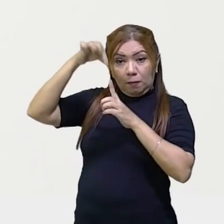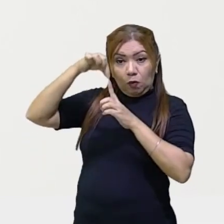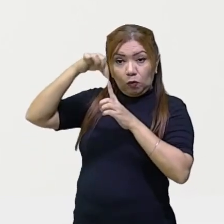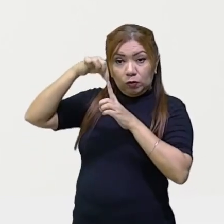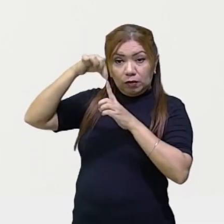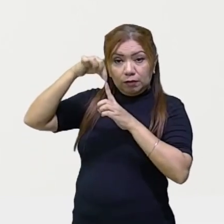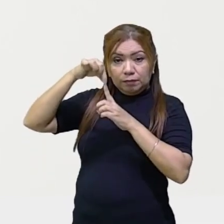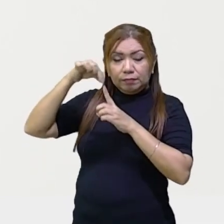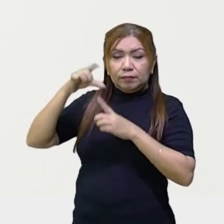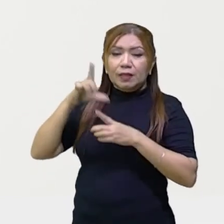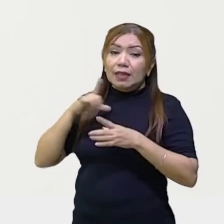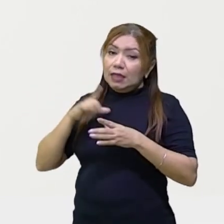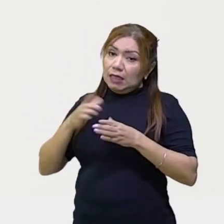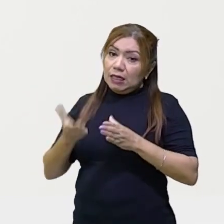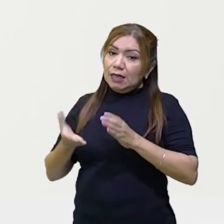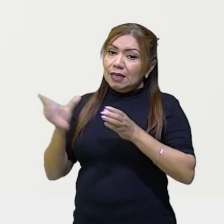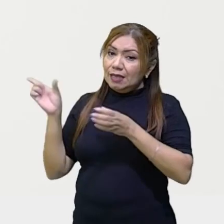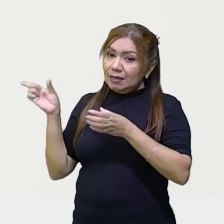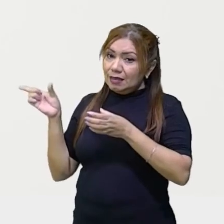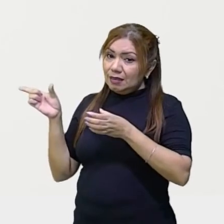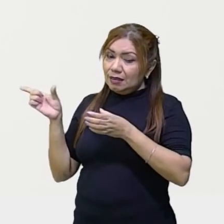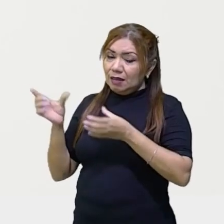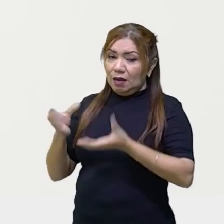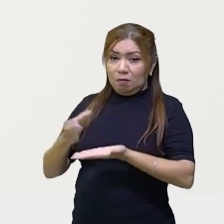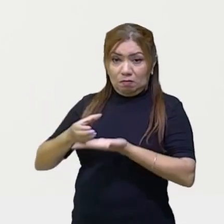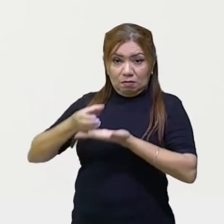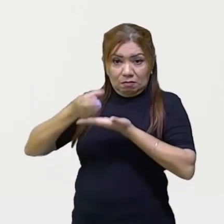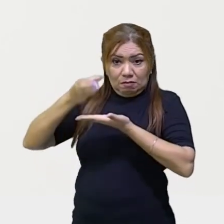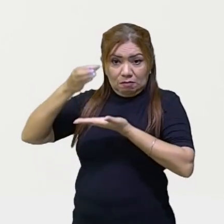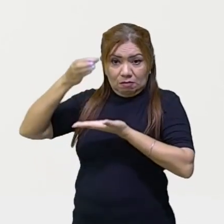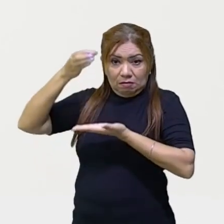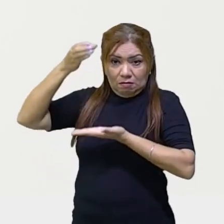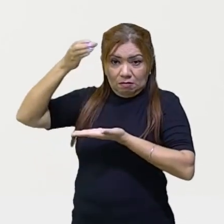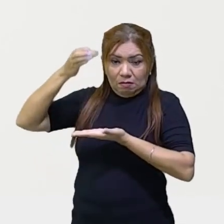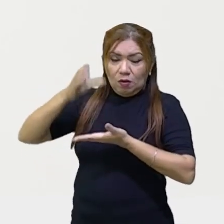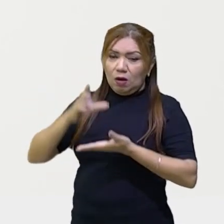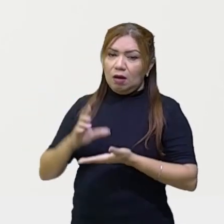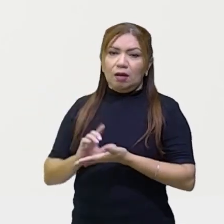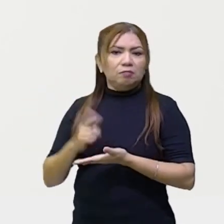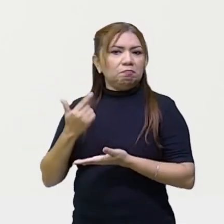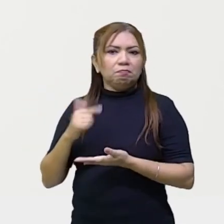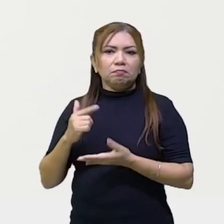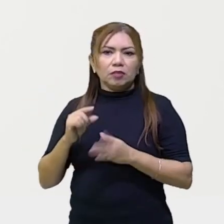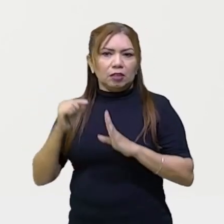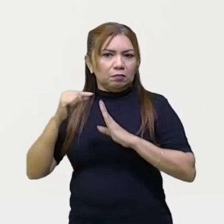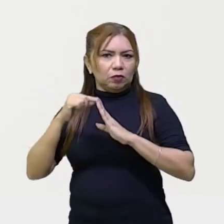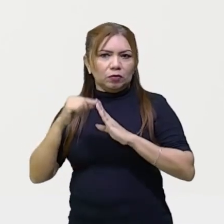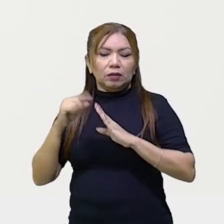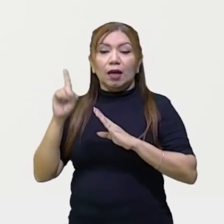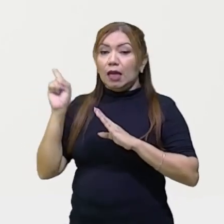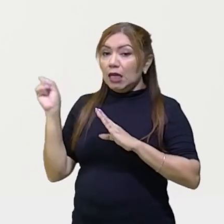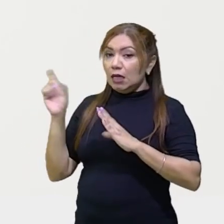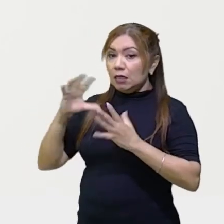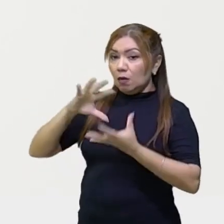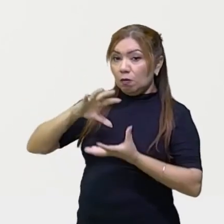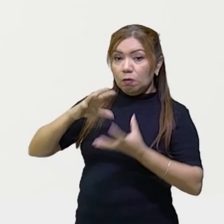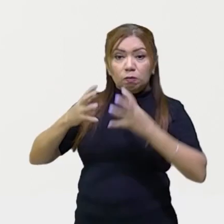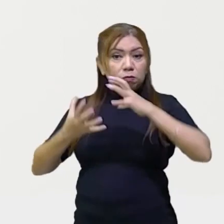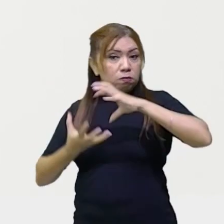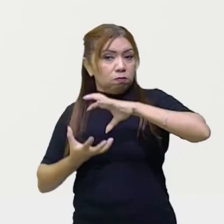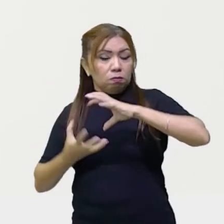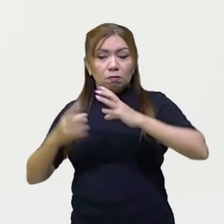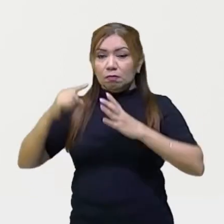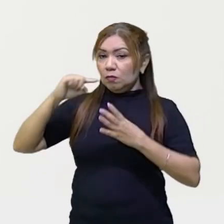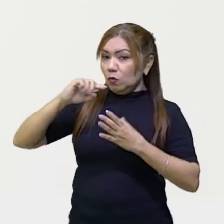que o cilindro ele não tem vértice não tem verso a esfera também ela não tem aí base e não tem